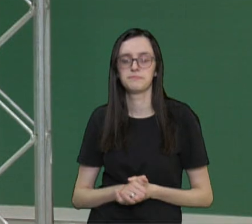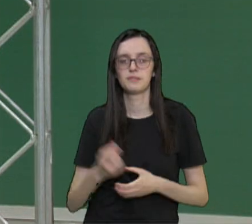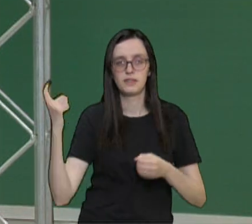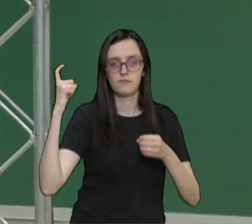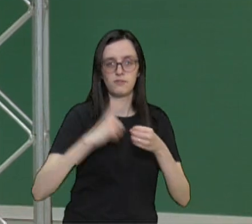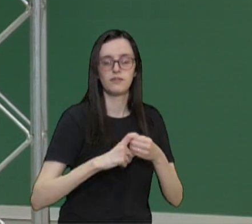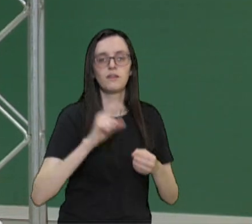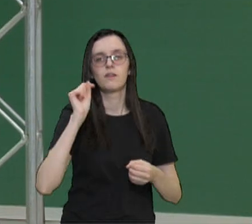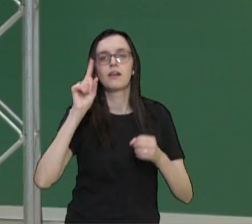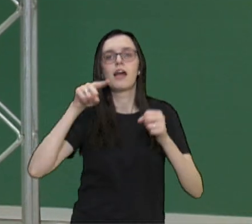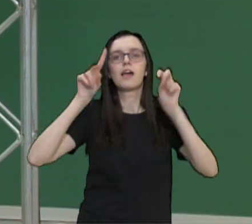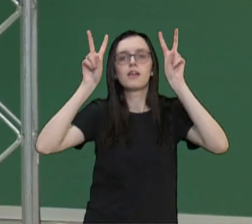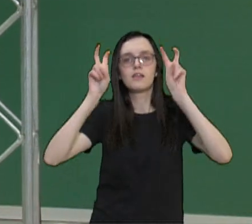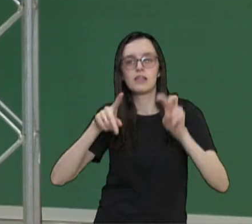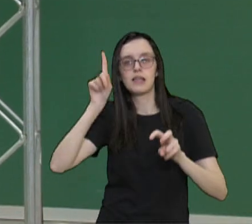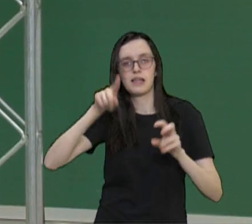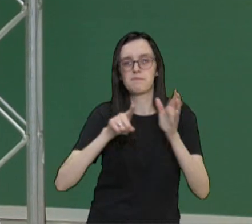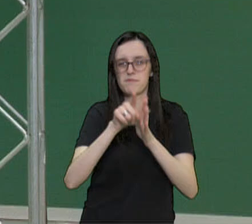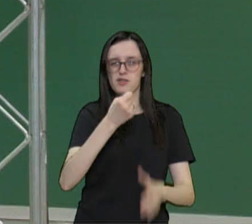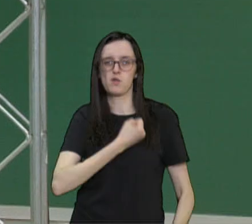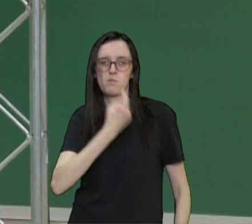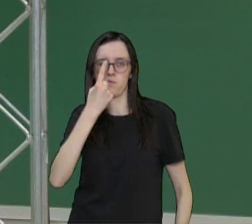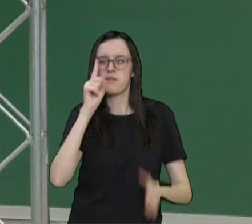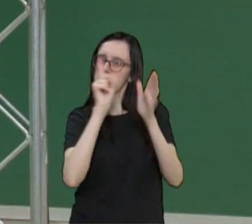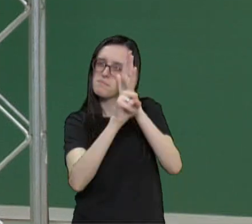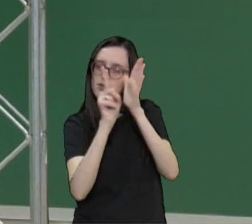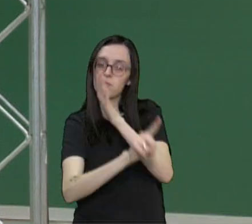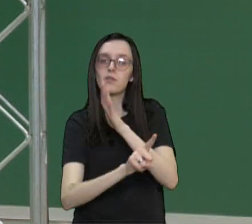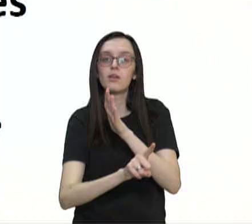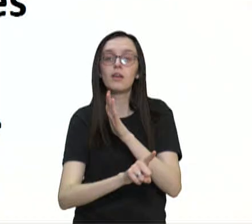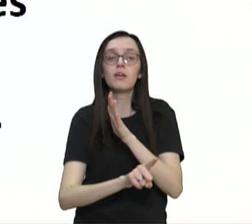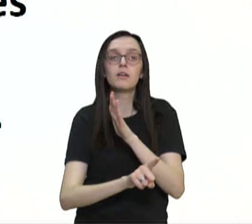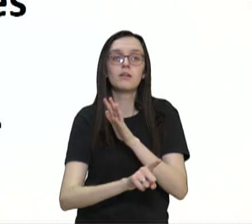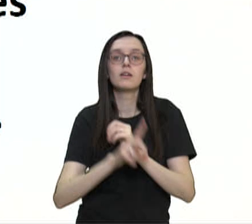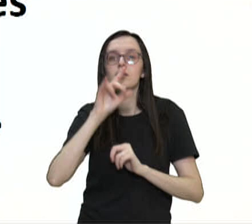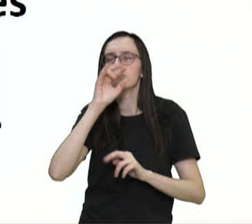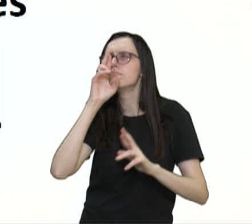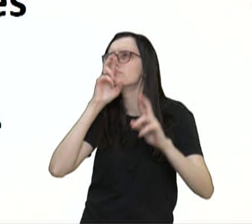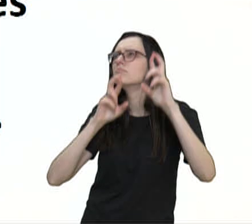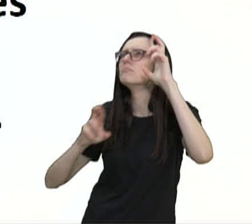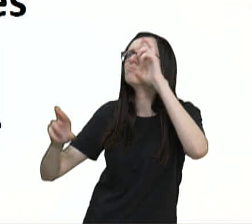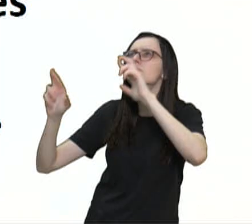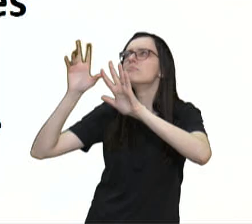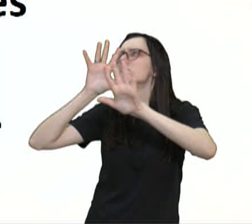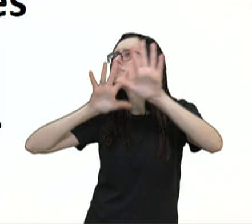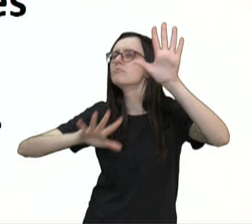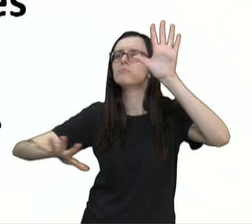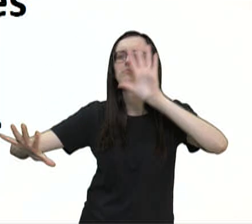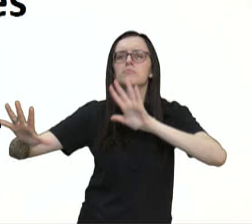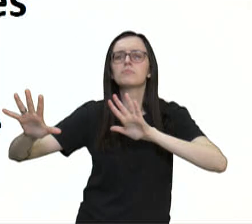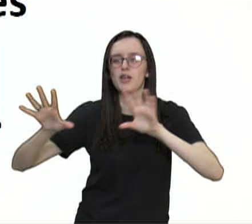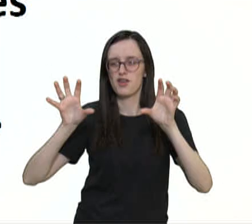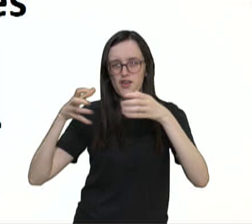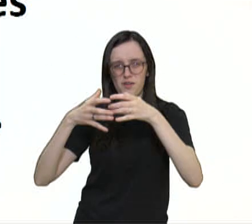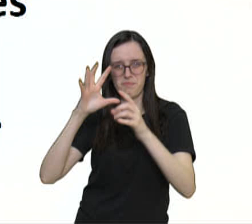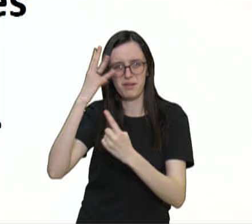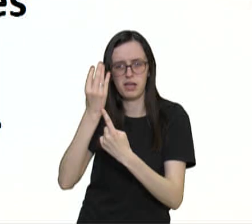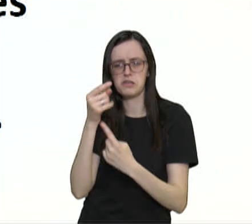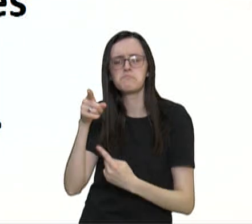Voltamos aqui com a questão 1 do quiz, hein? Observadores atentos da natureza, os impressionistas passaram